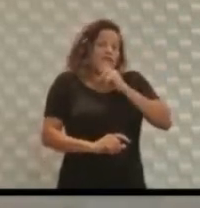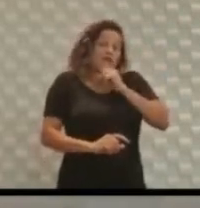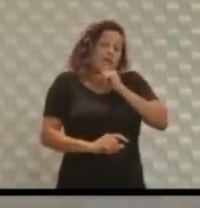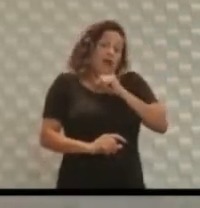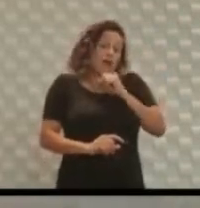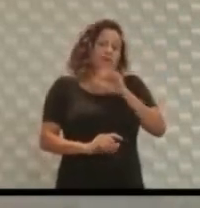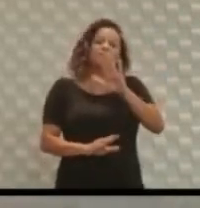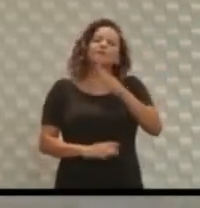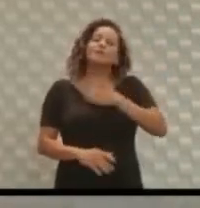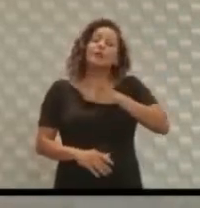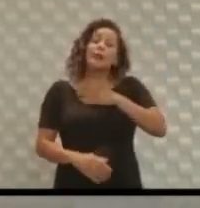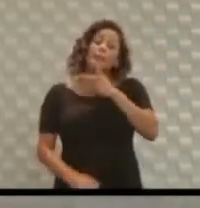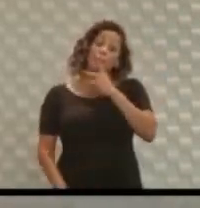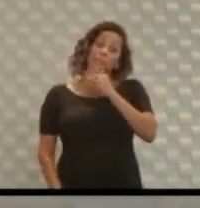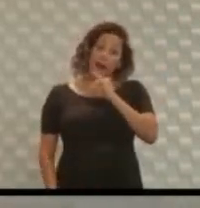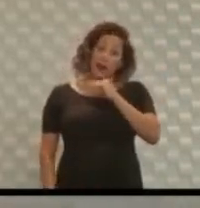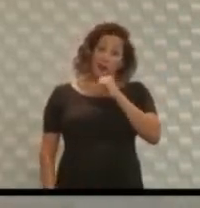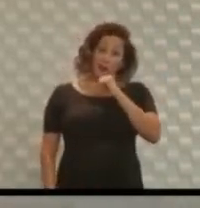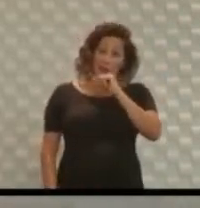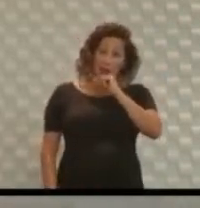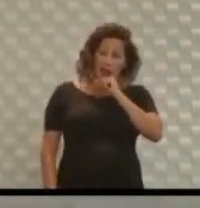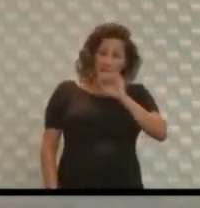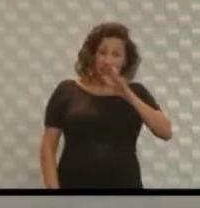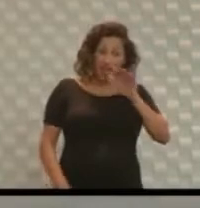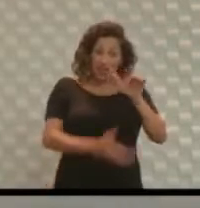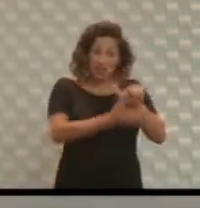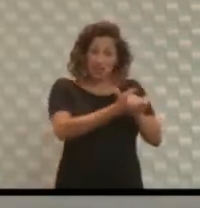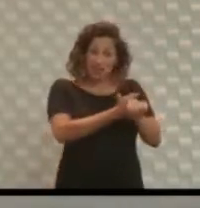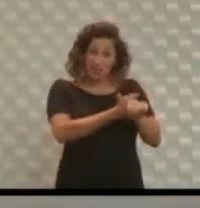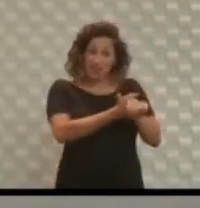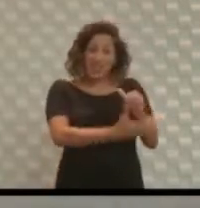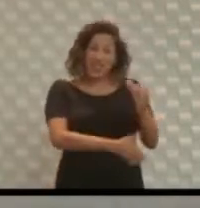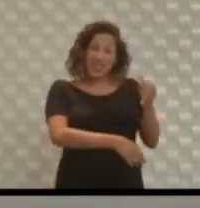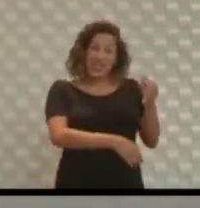já há 62 anos.